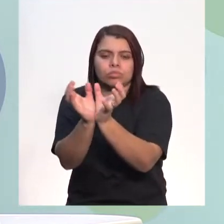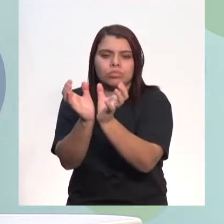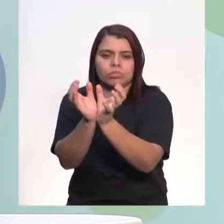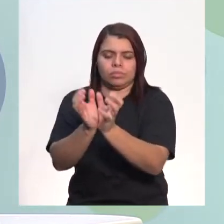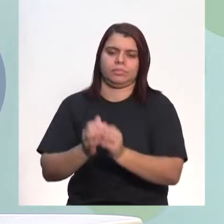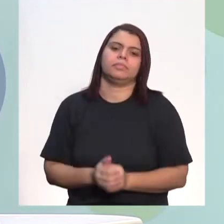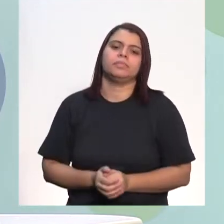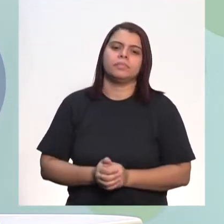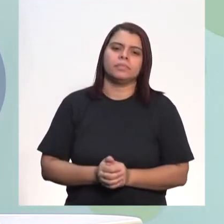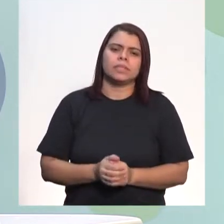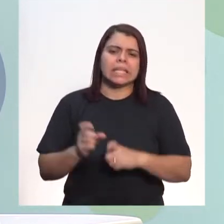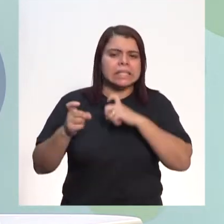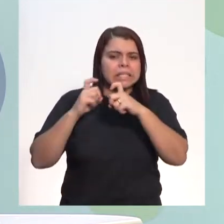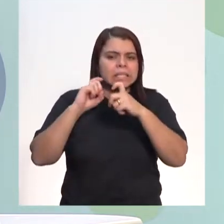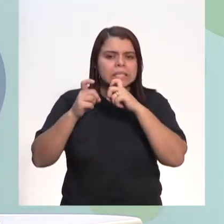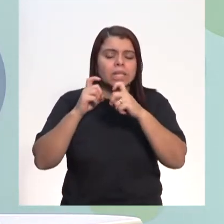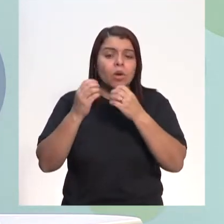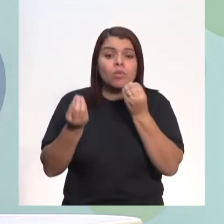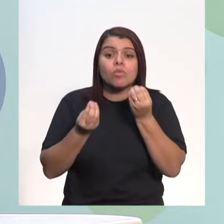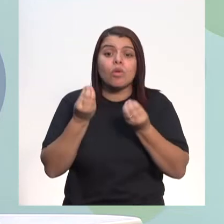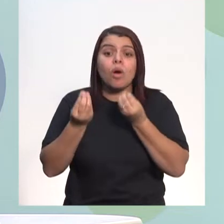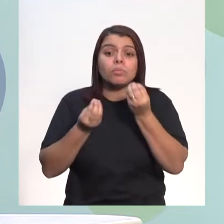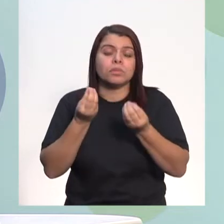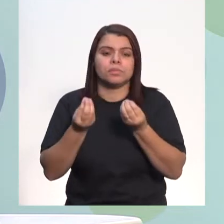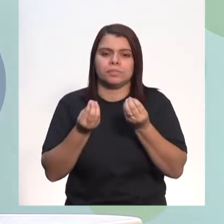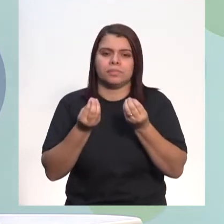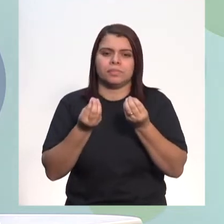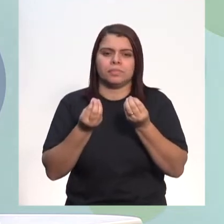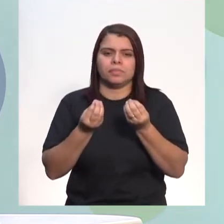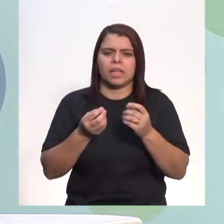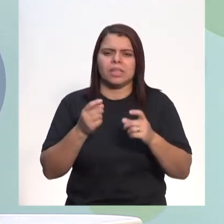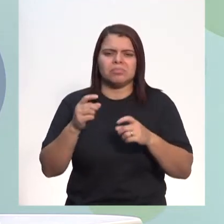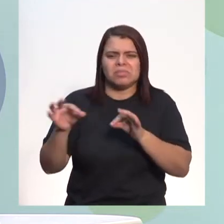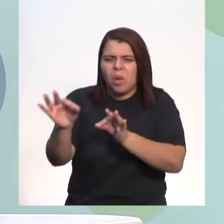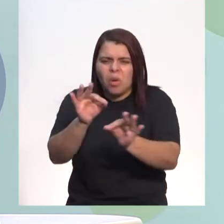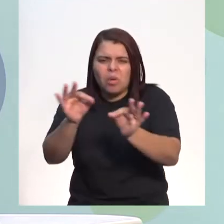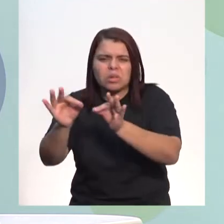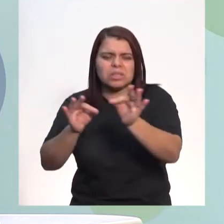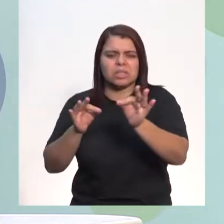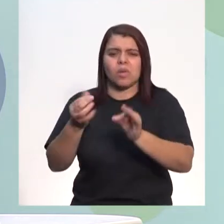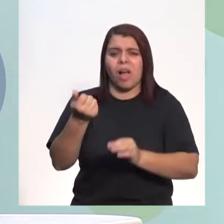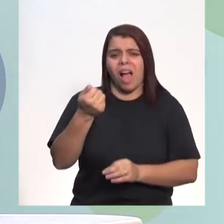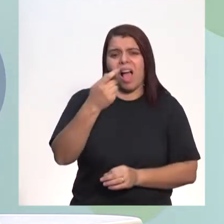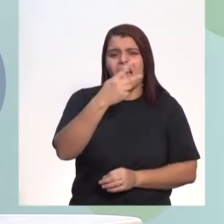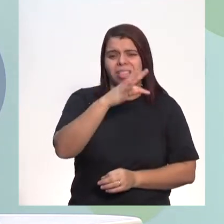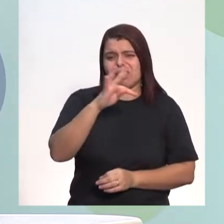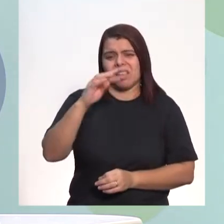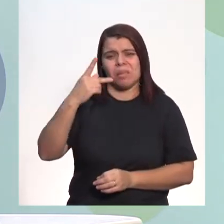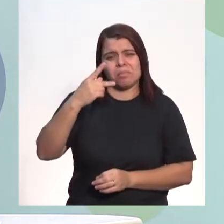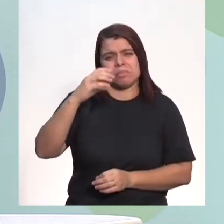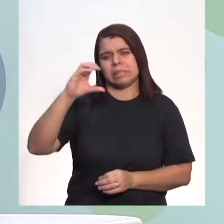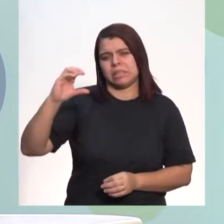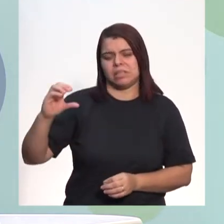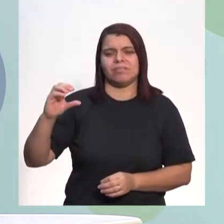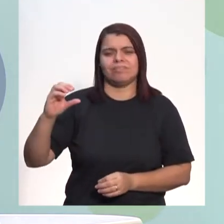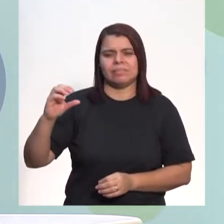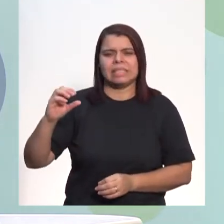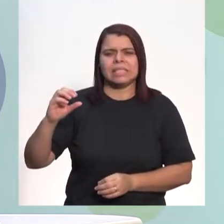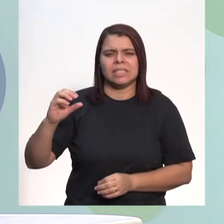Teams, né? Então, na própria organização da TPC, com certeza nós teremos momentos que trabalharemos com todos os professores da escola,